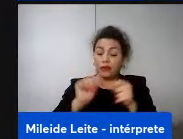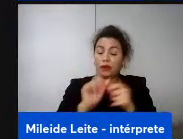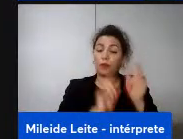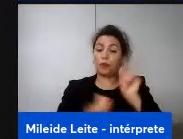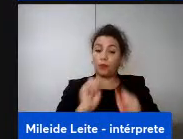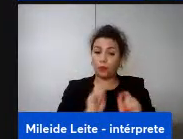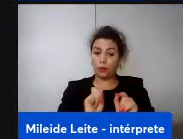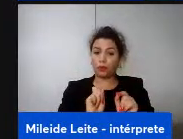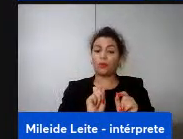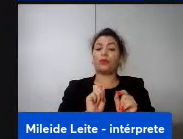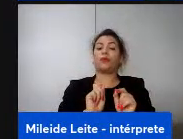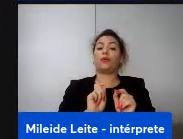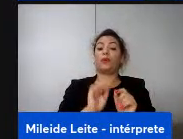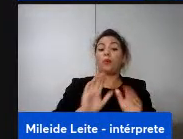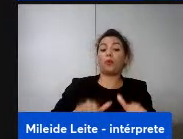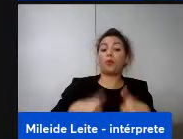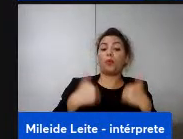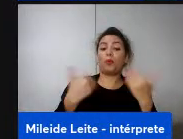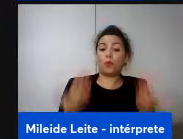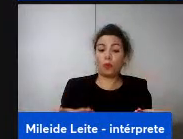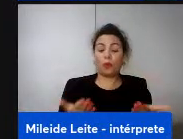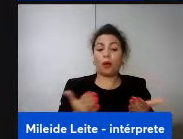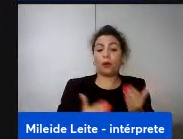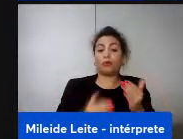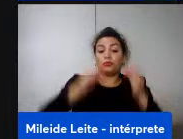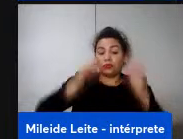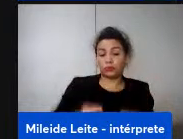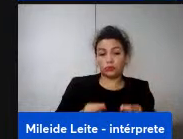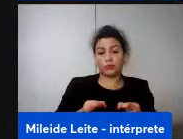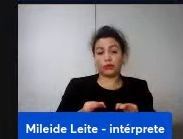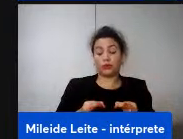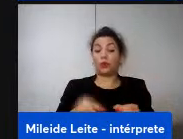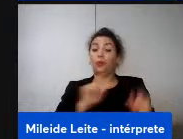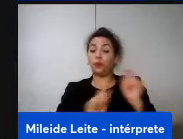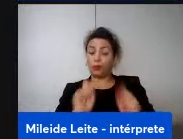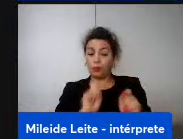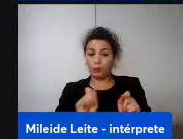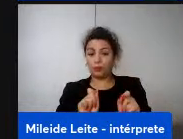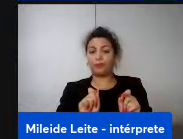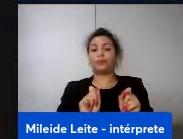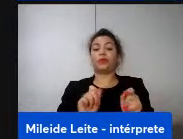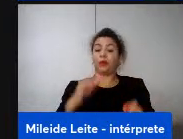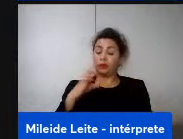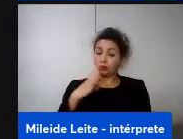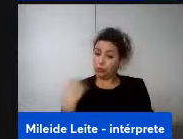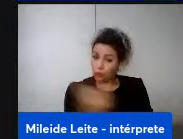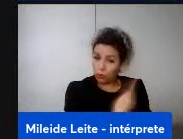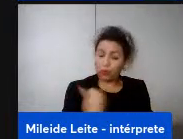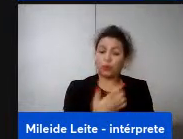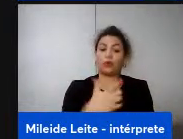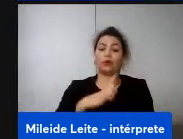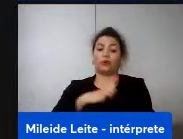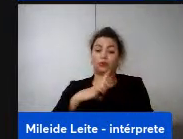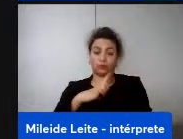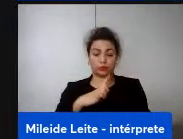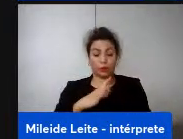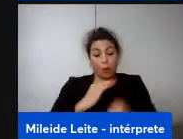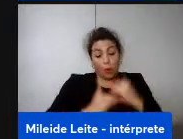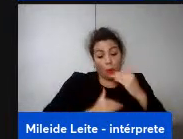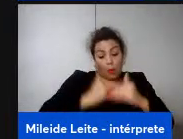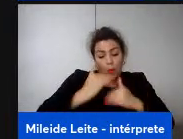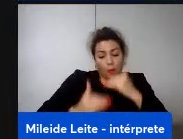Qual seria o desideratum aí? Seria justamente o de termos um processo